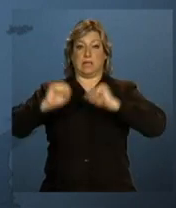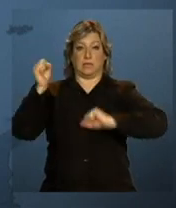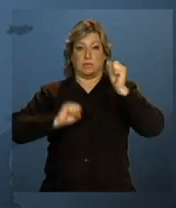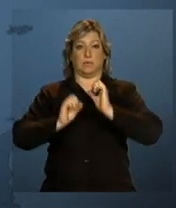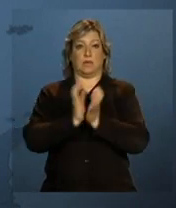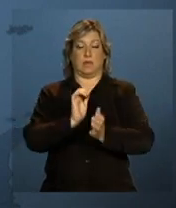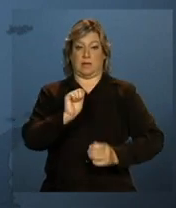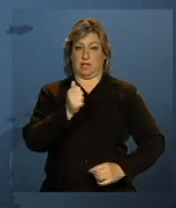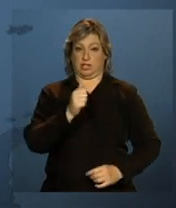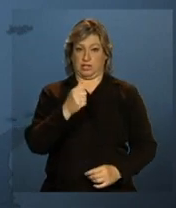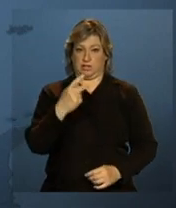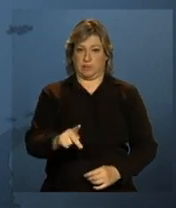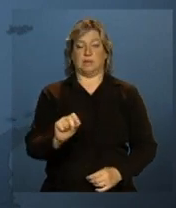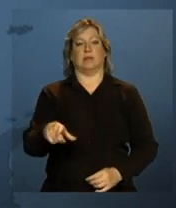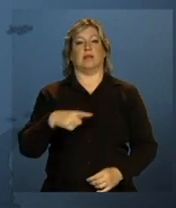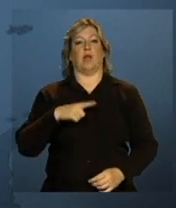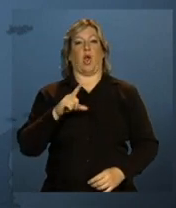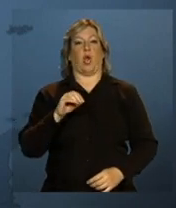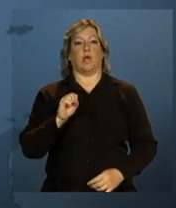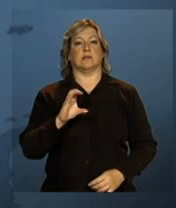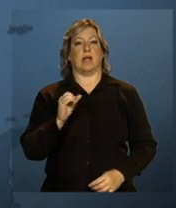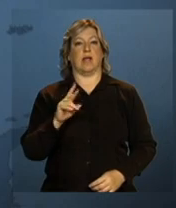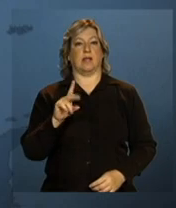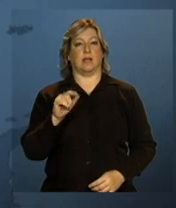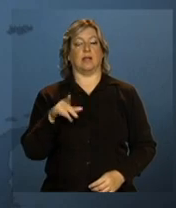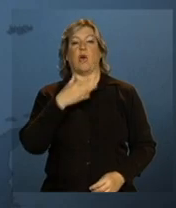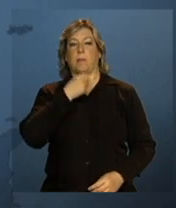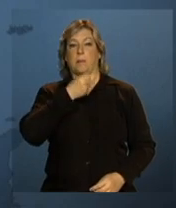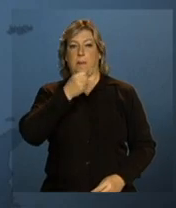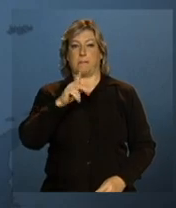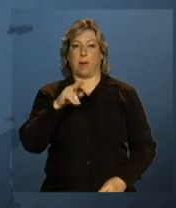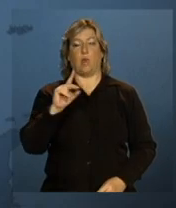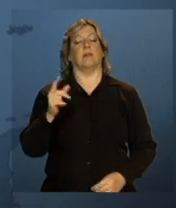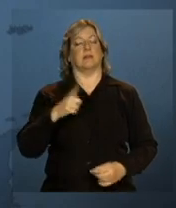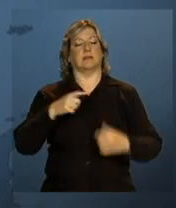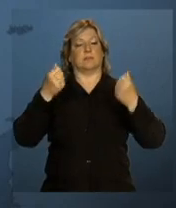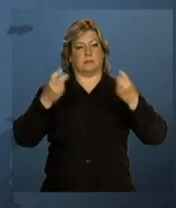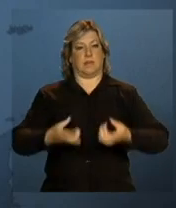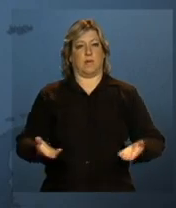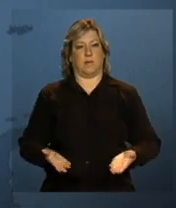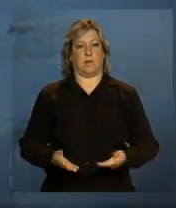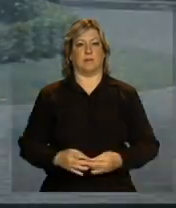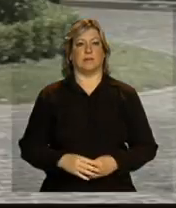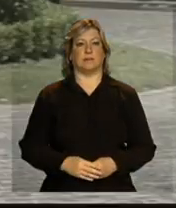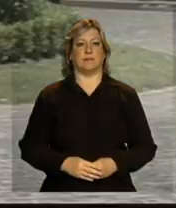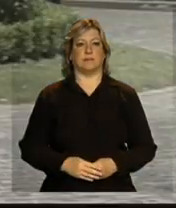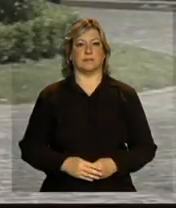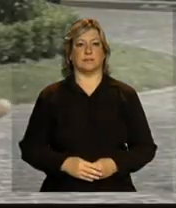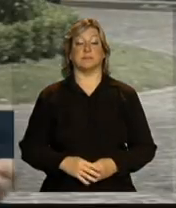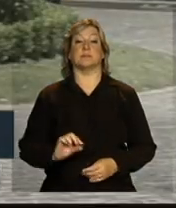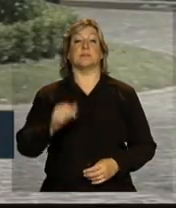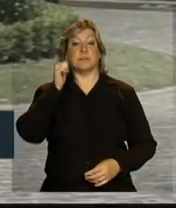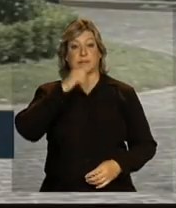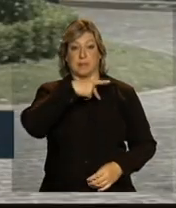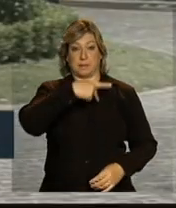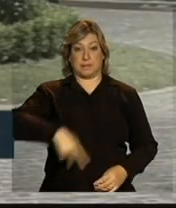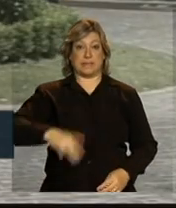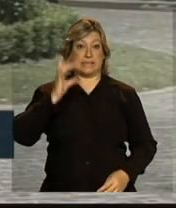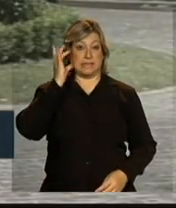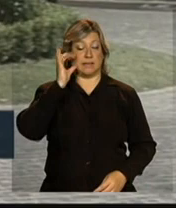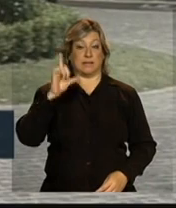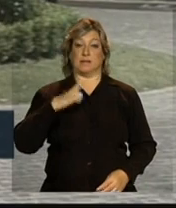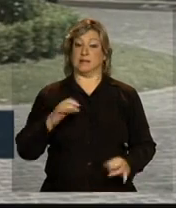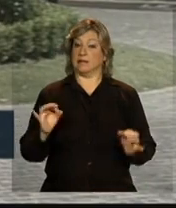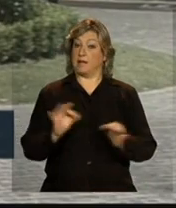Argentina. De Los Cardales, o repórter Paulo La Sálvia tem as informações. A presidenta Dilma Rousseff